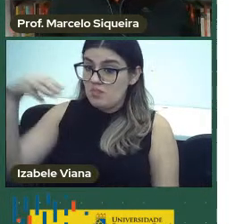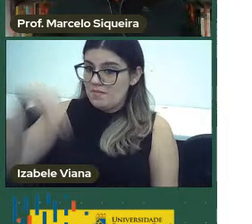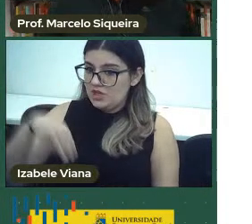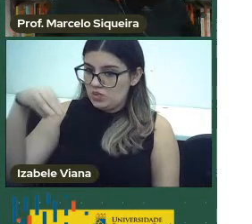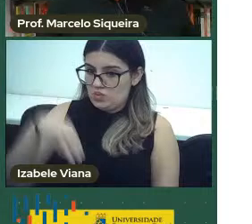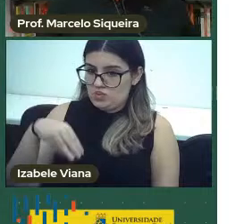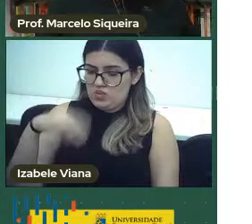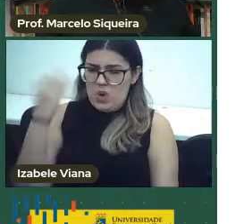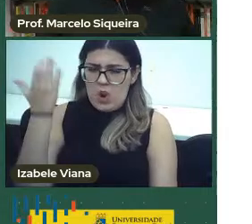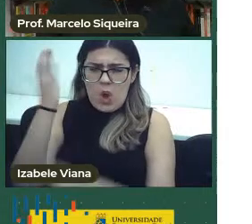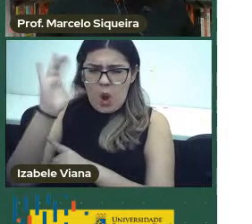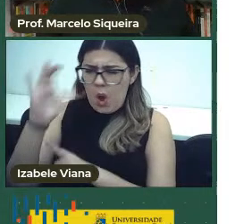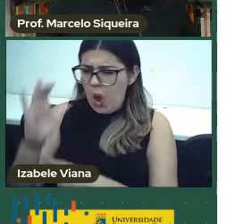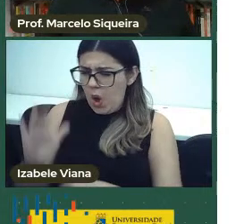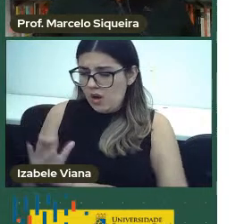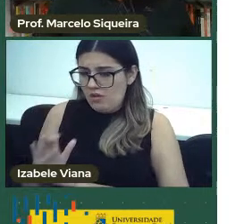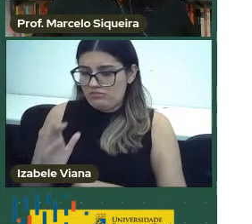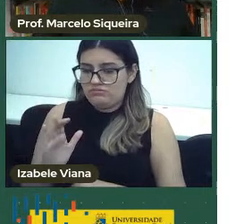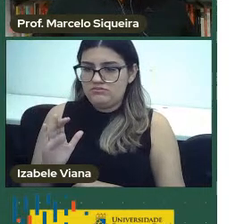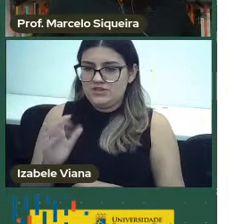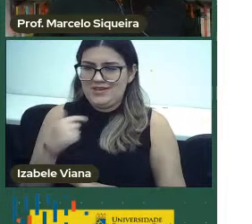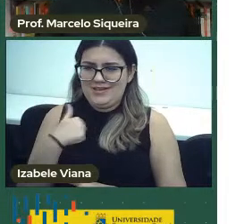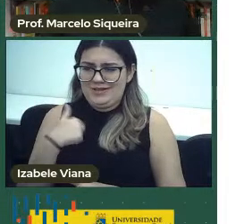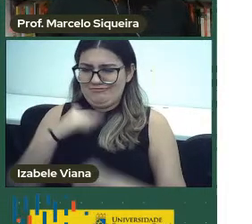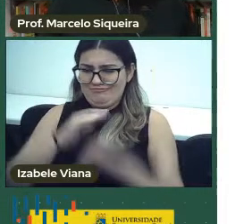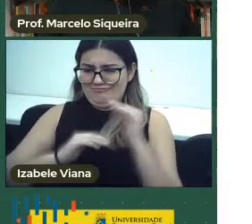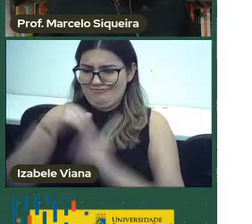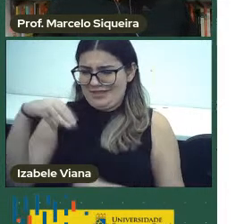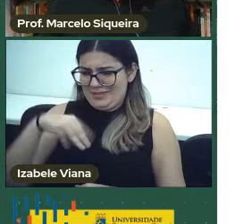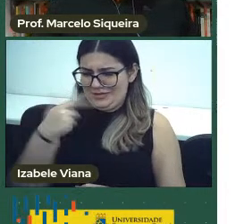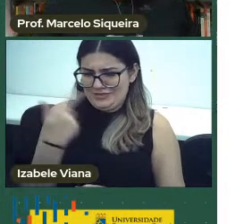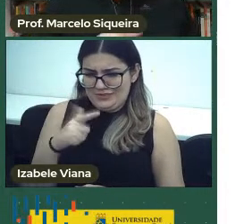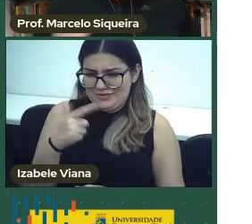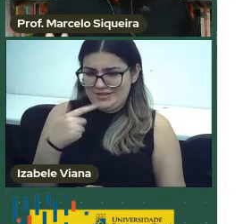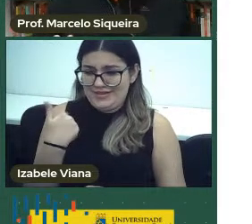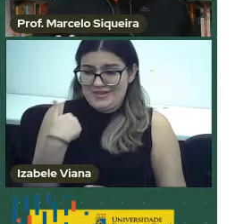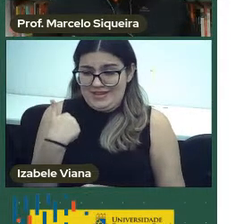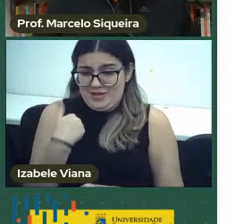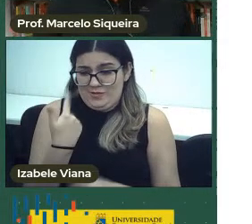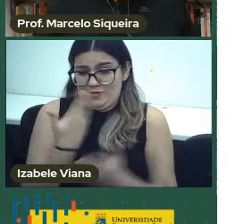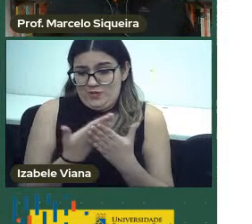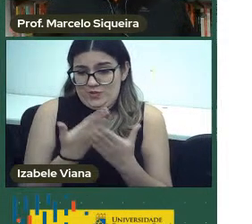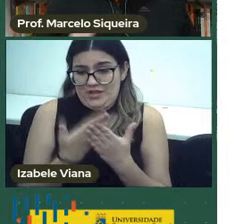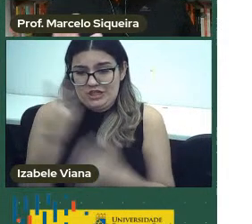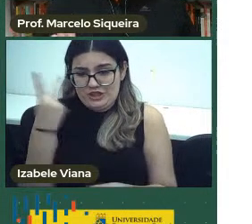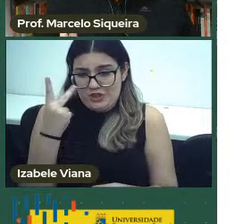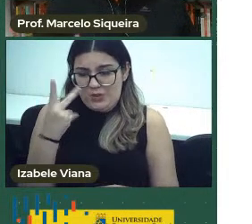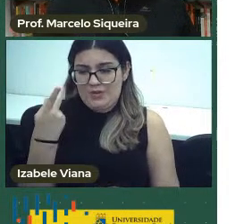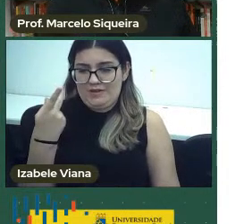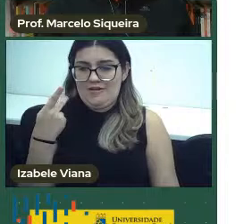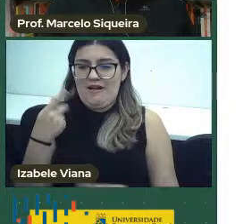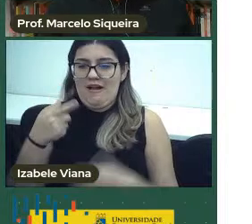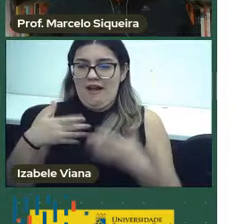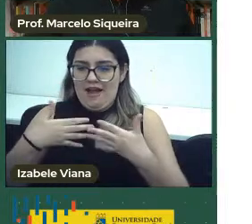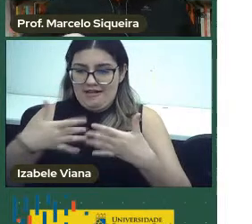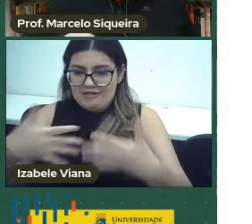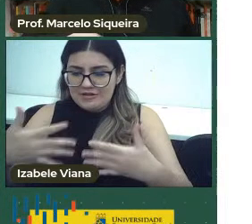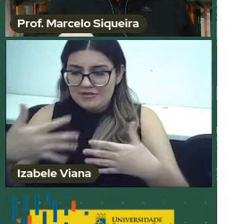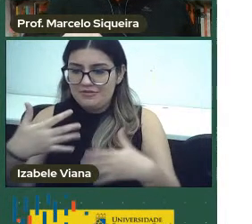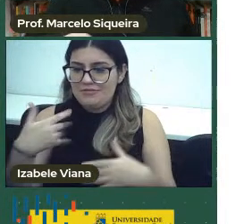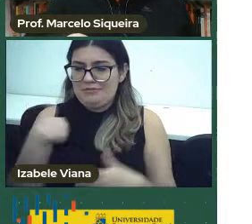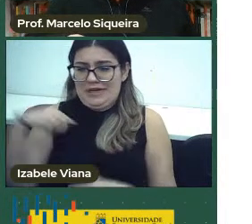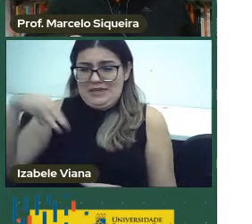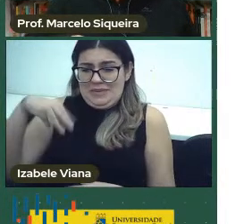Imagina isso. Eu não sou bom de matemática, né? Eu fiz a faculdade de História, fiz arquivologia, então matemática não é meu forte, nunca foi. Mas se a